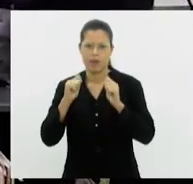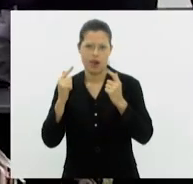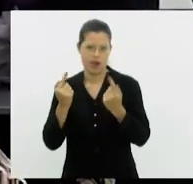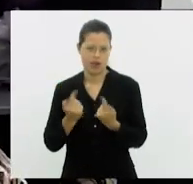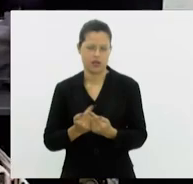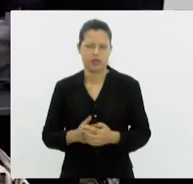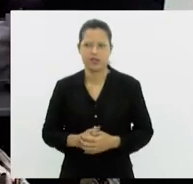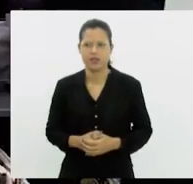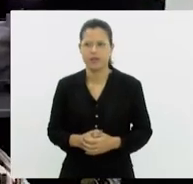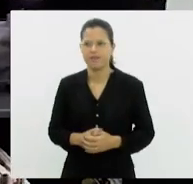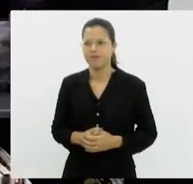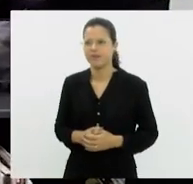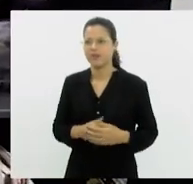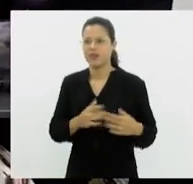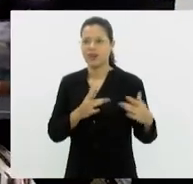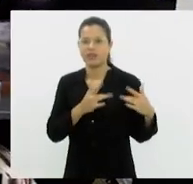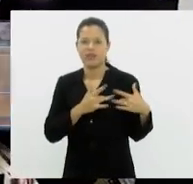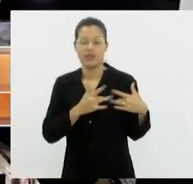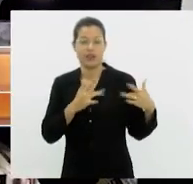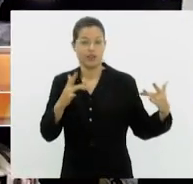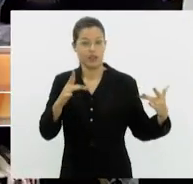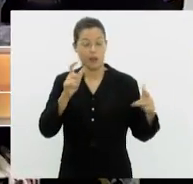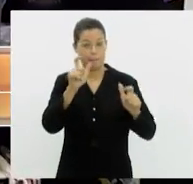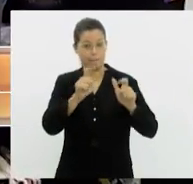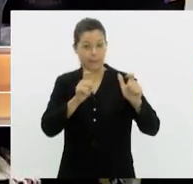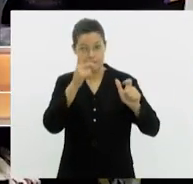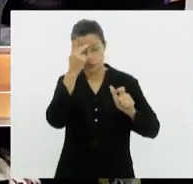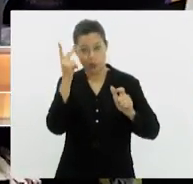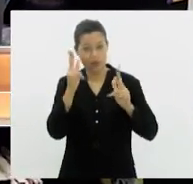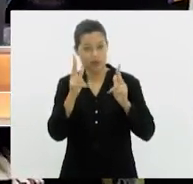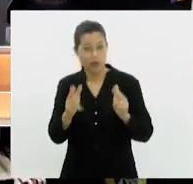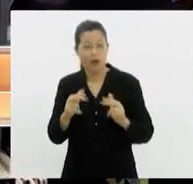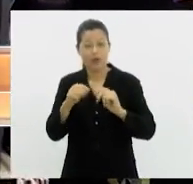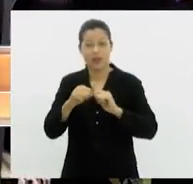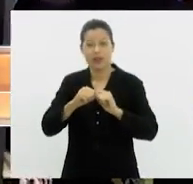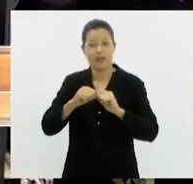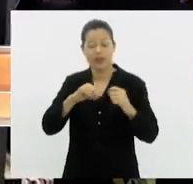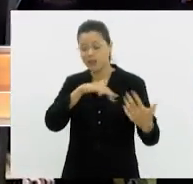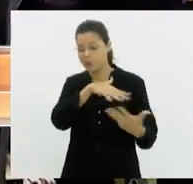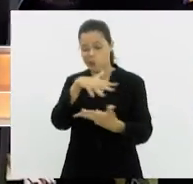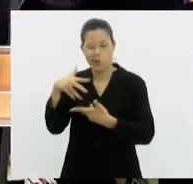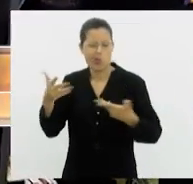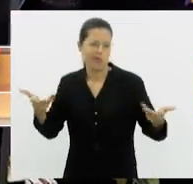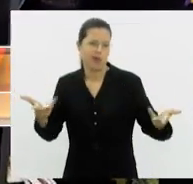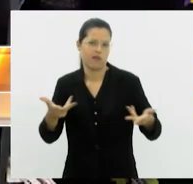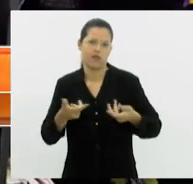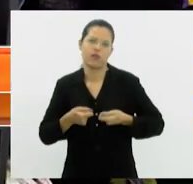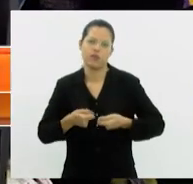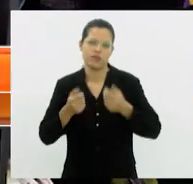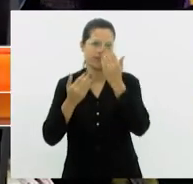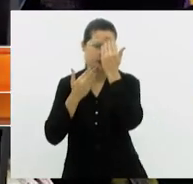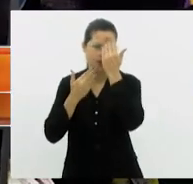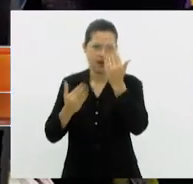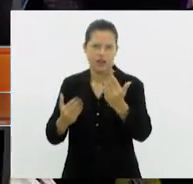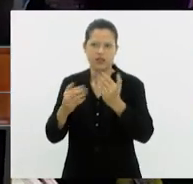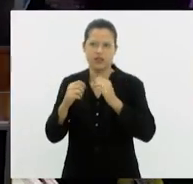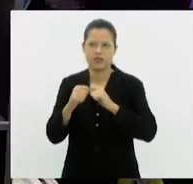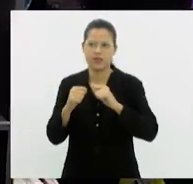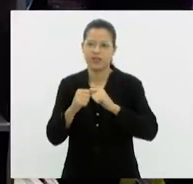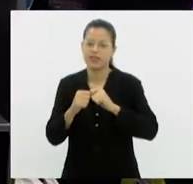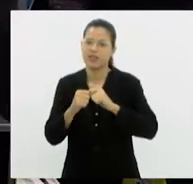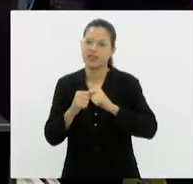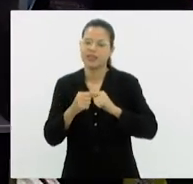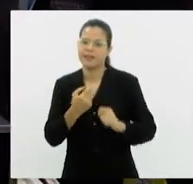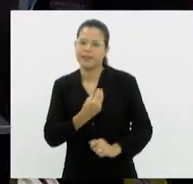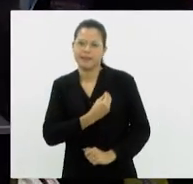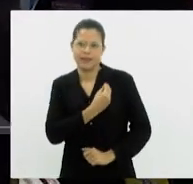É a generosidade de pessoas como você que fazem o mundo tão maravilhoso. Agradeço por fazer parte do meu pedacinho de